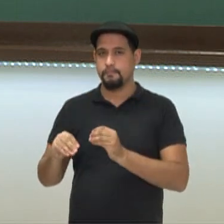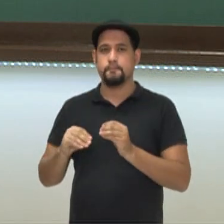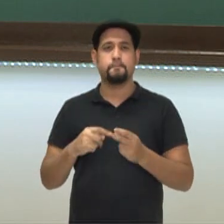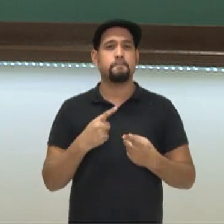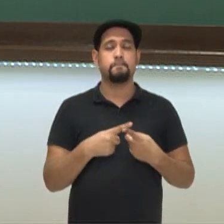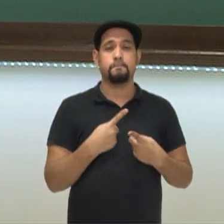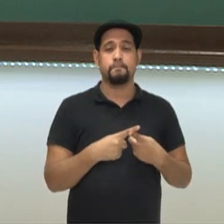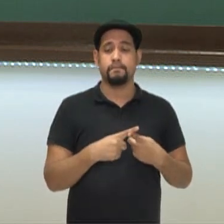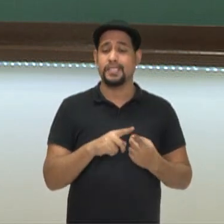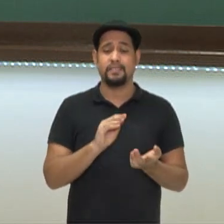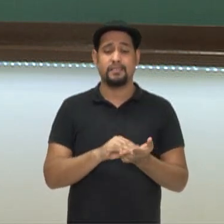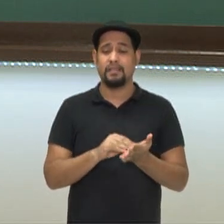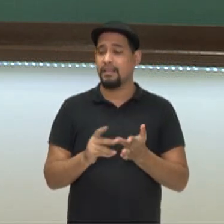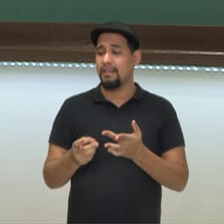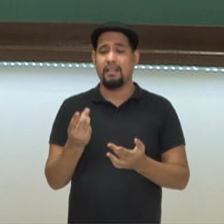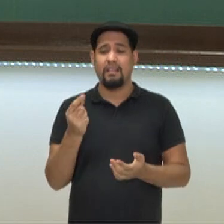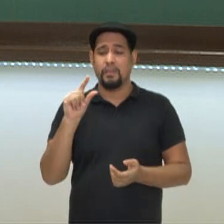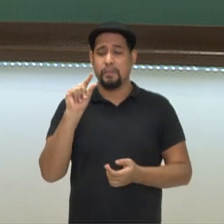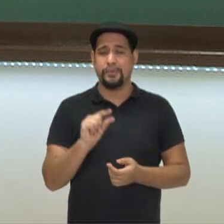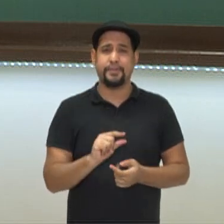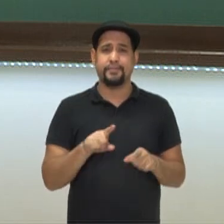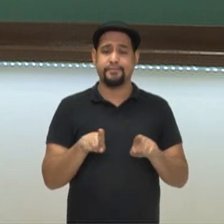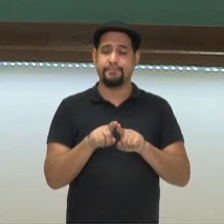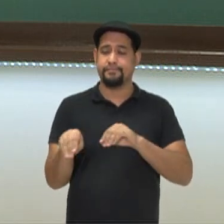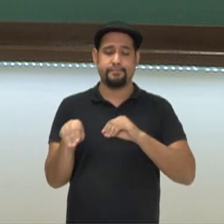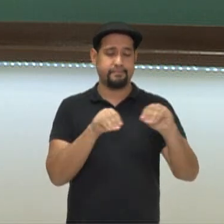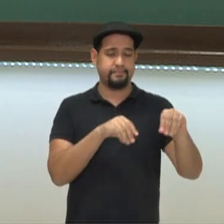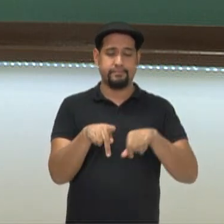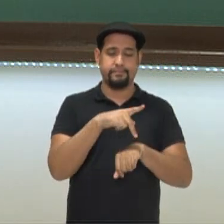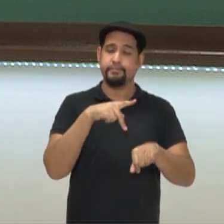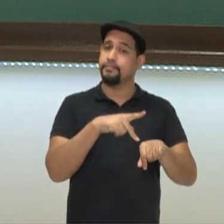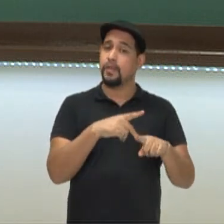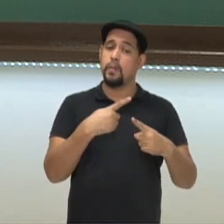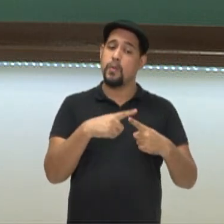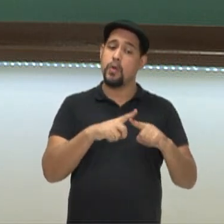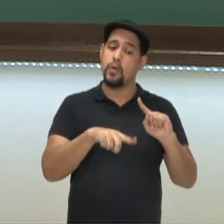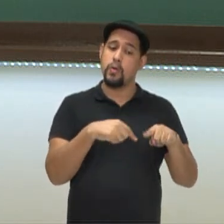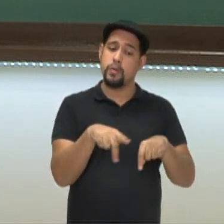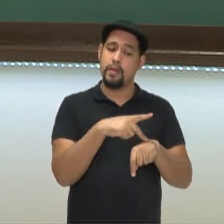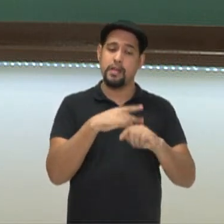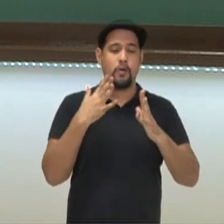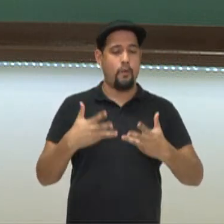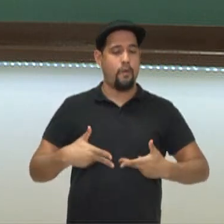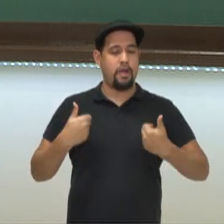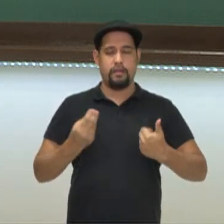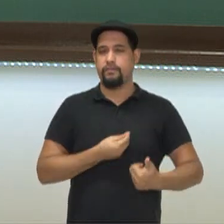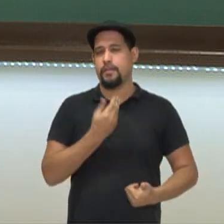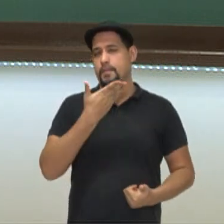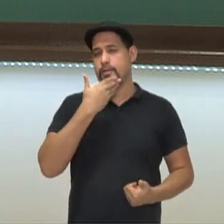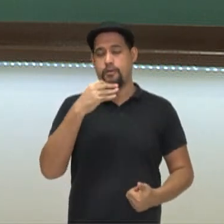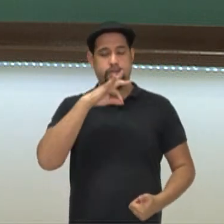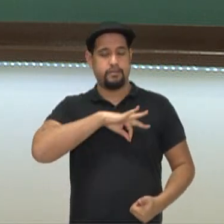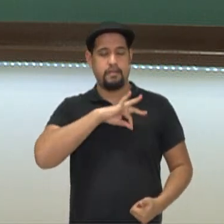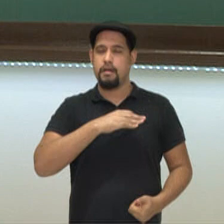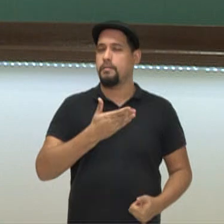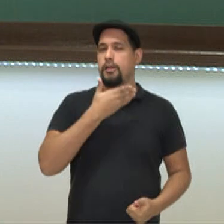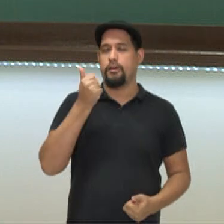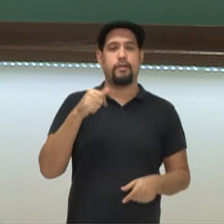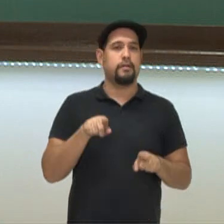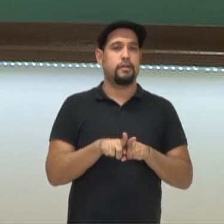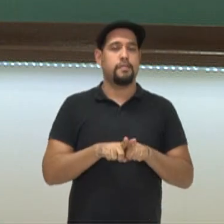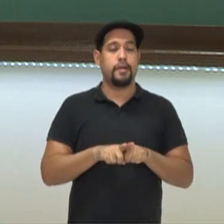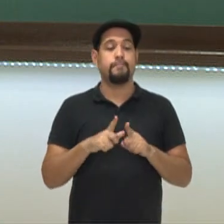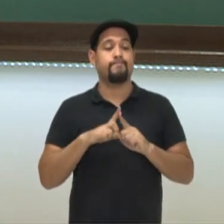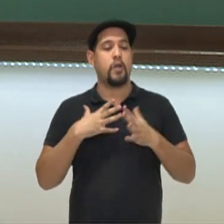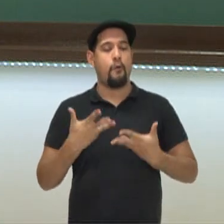Porque deixaram aqui porque ganhavam menos, foram para outro país porque lá a qualidade de vida é melhor, o salário melhor e